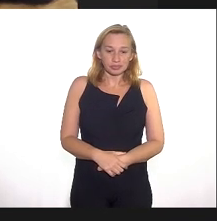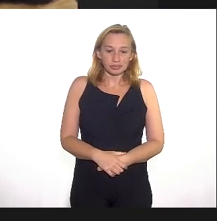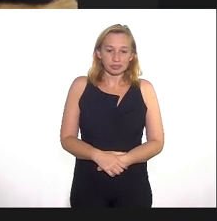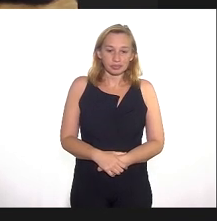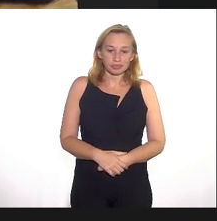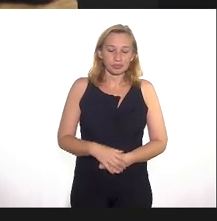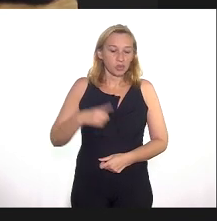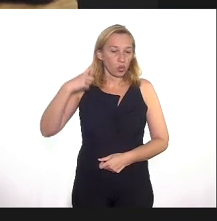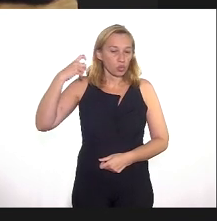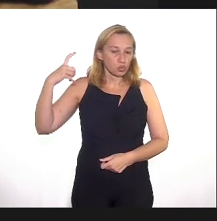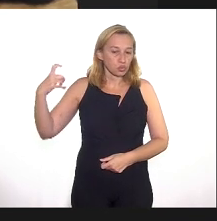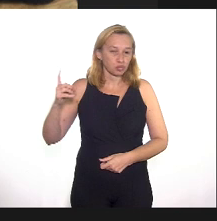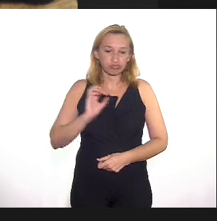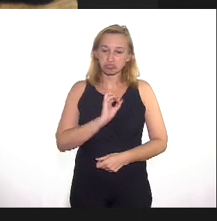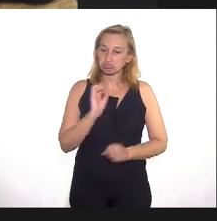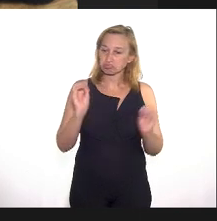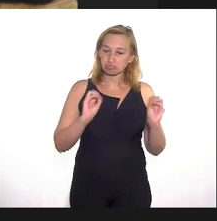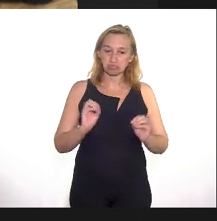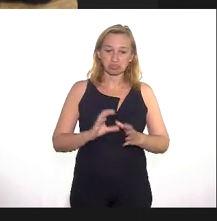Está sem som, André. Está sem som.